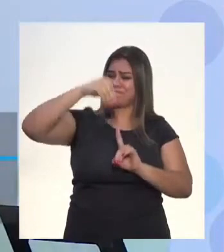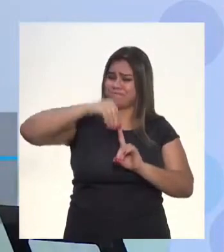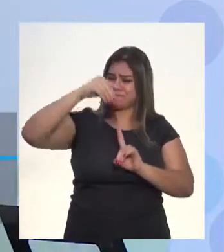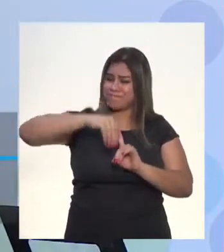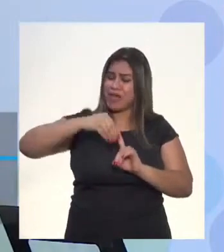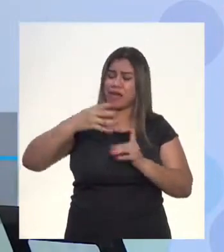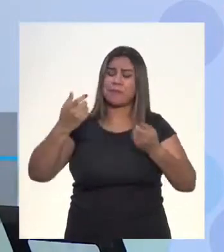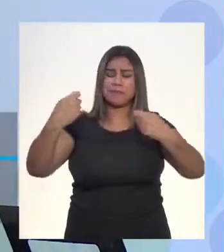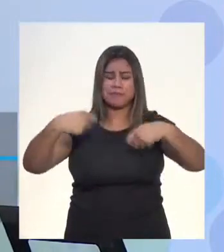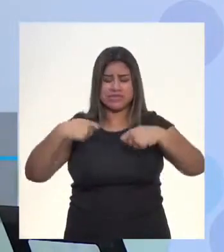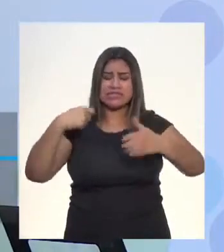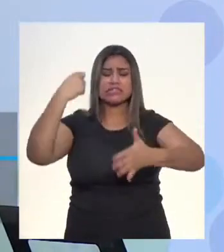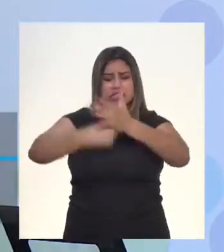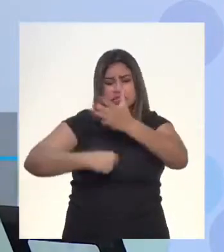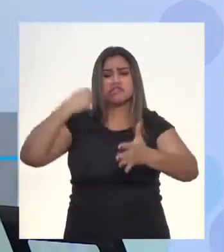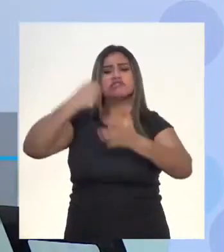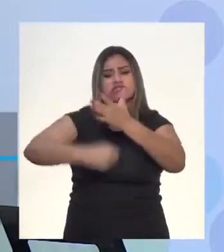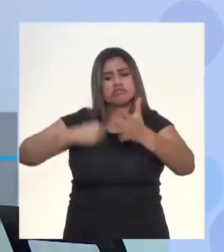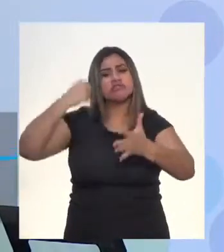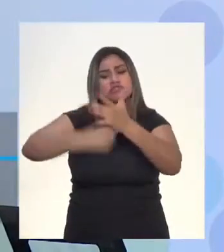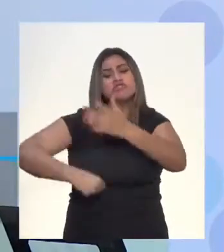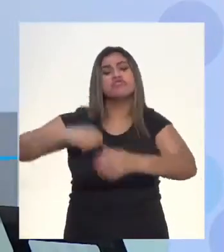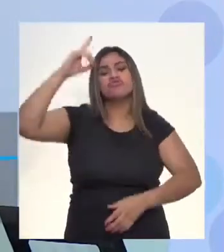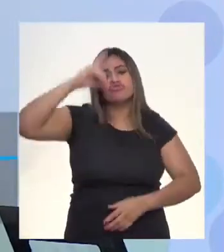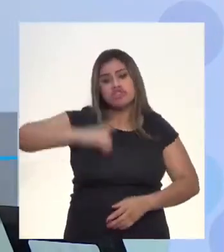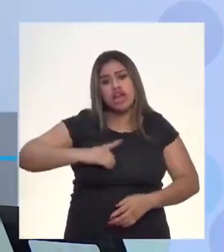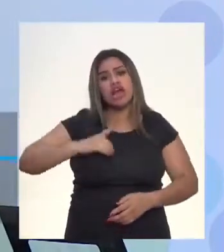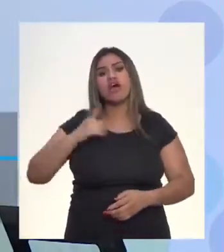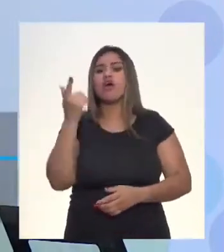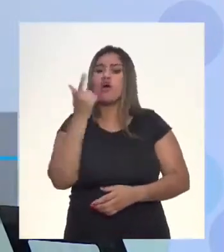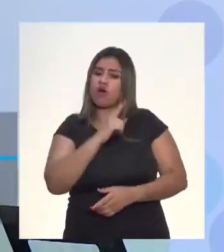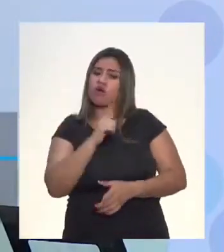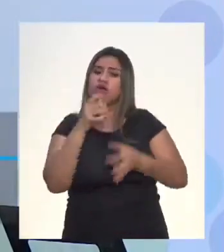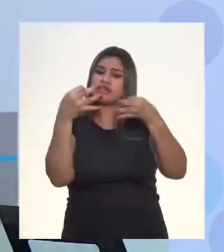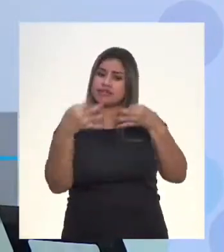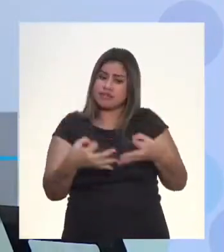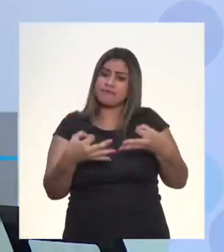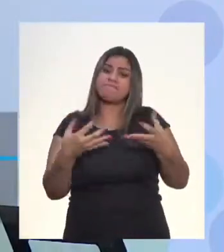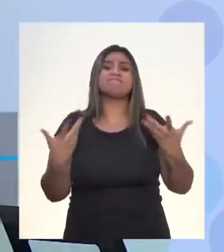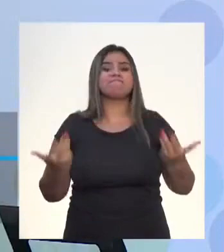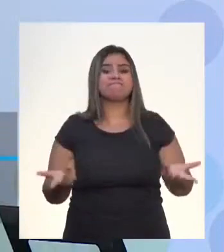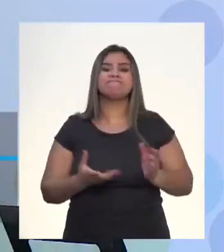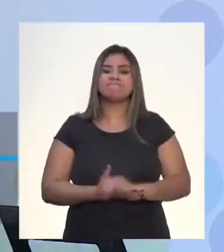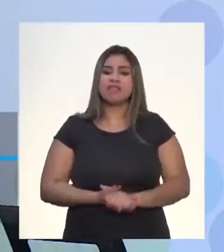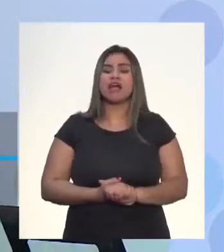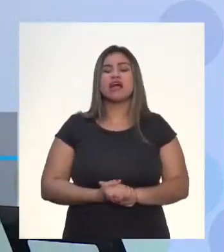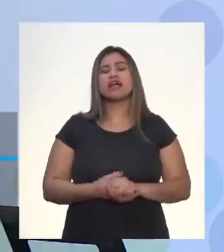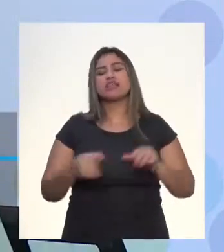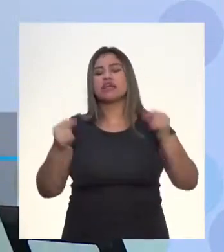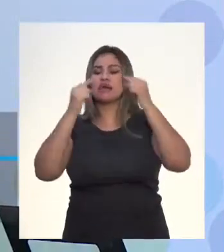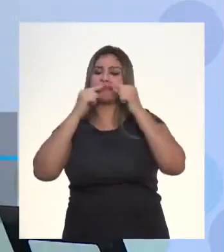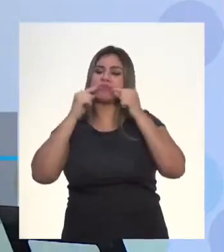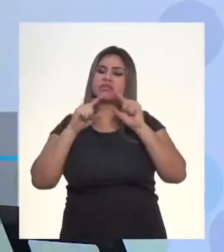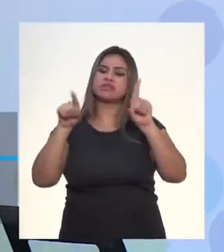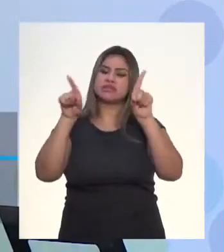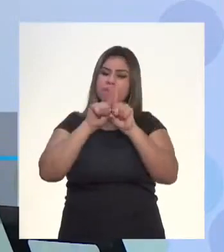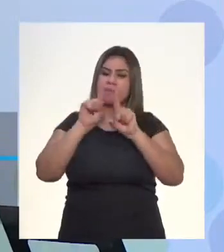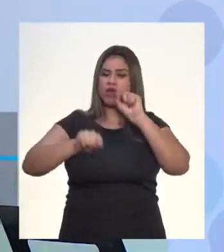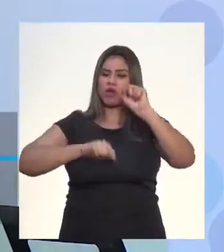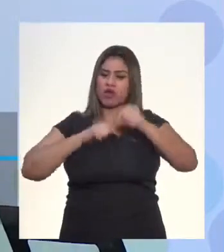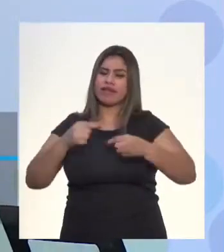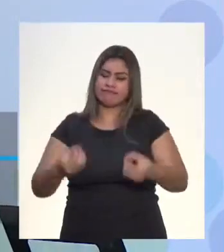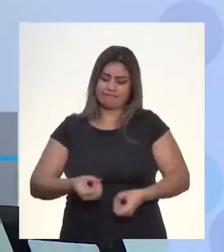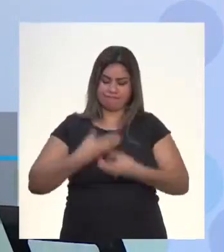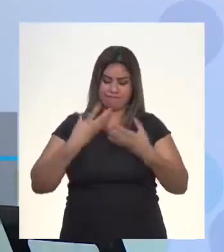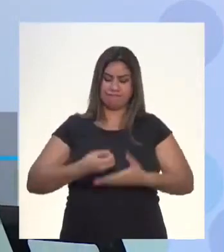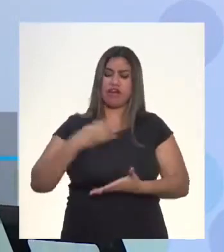estar lutando para que justamente nossos direitos, né, estivessem sendo garantidos. Então, tem muito a ver essa questão da falta de